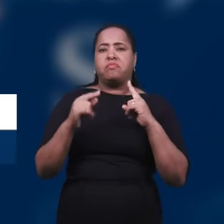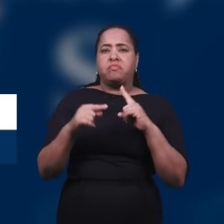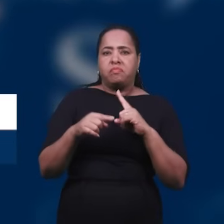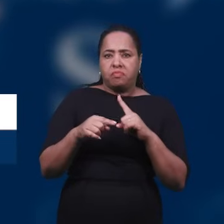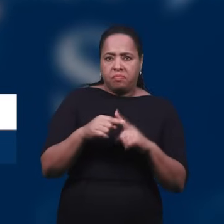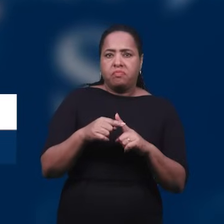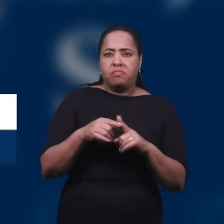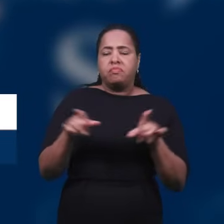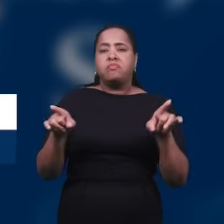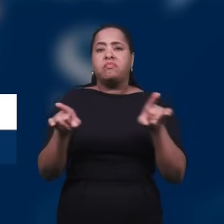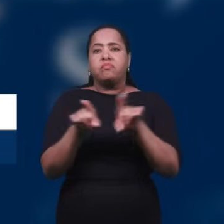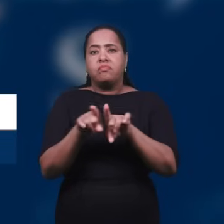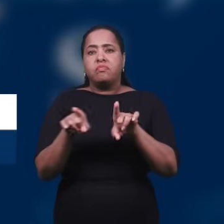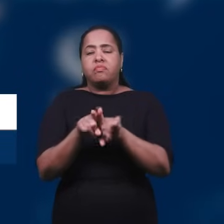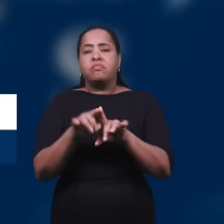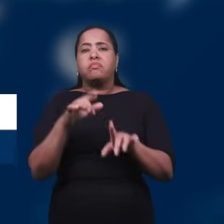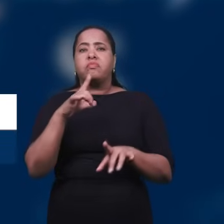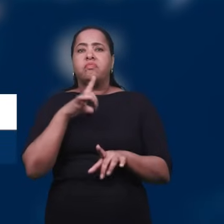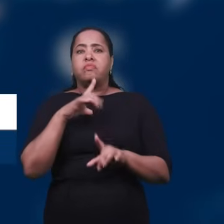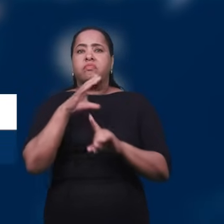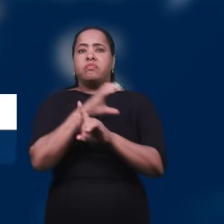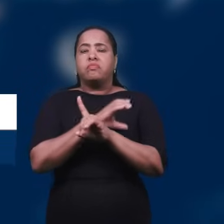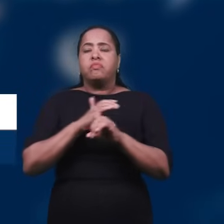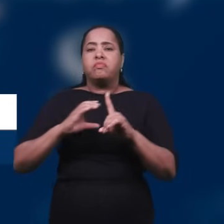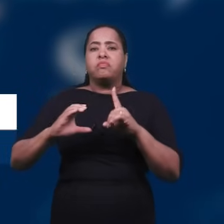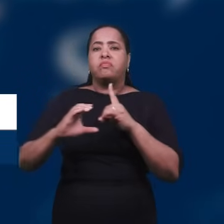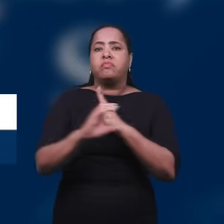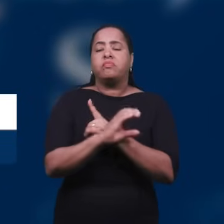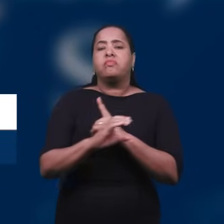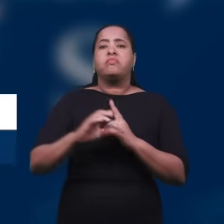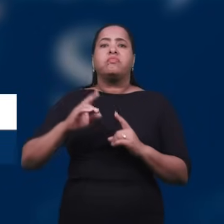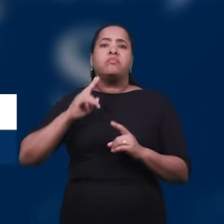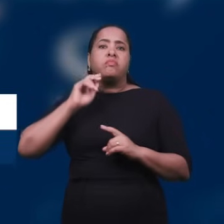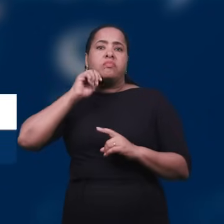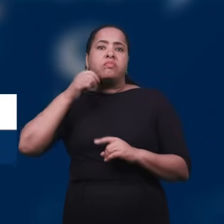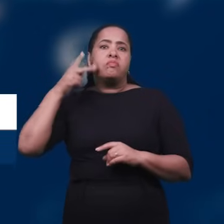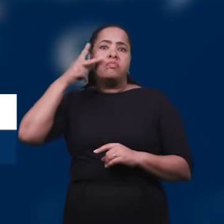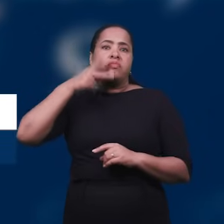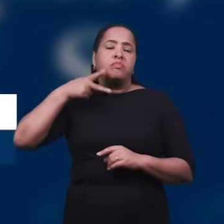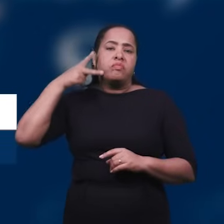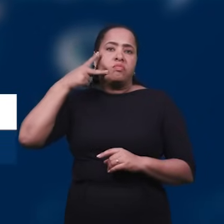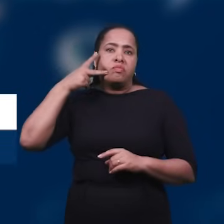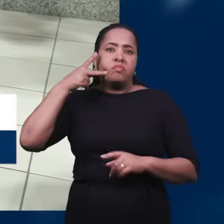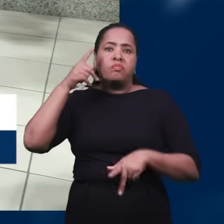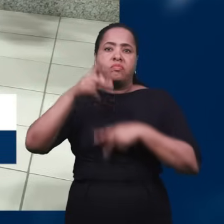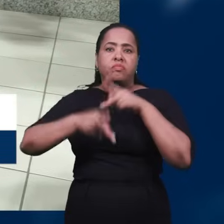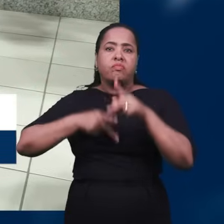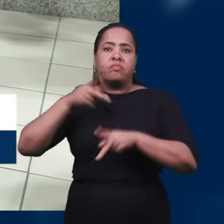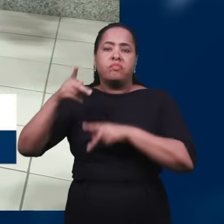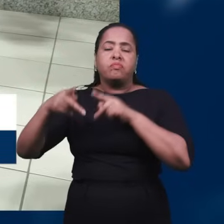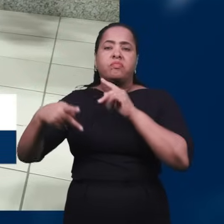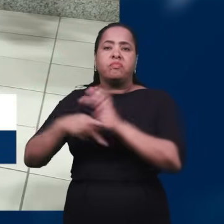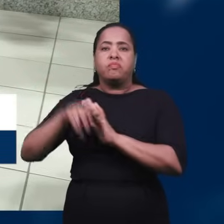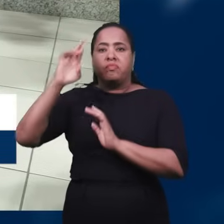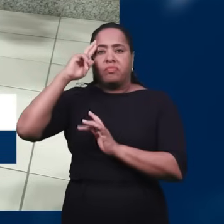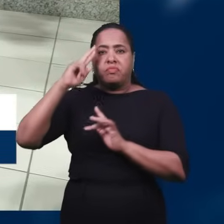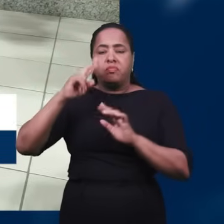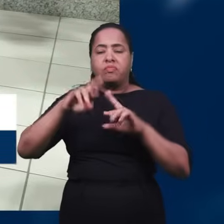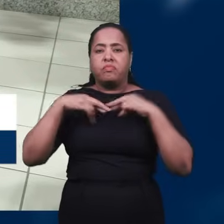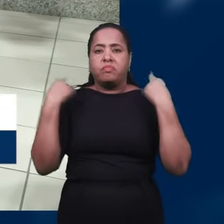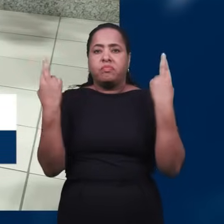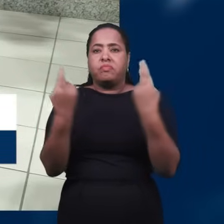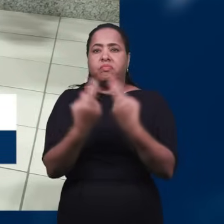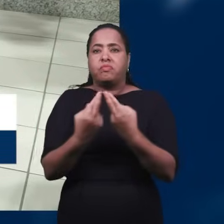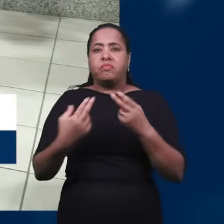igreja, e ainda foi realizado uma ceia, onde o povo do Senhor pôde estar à mesa com